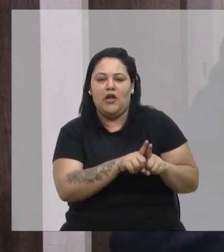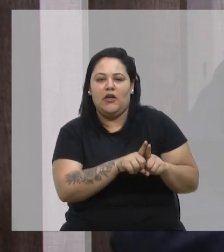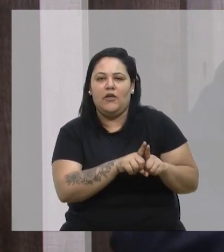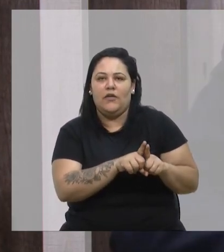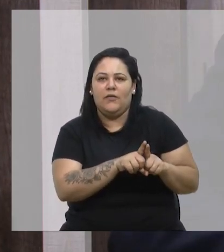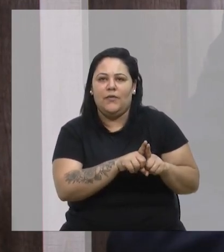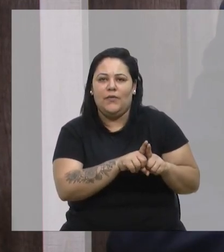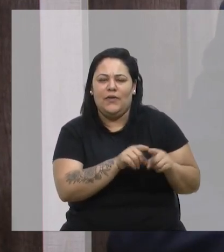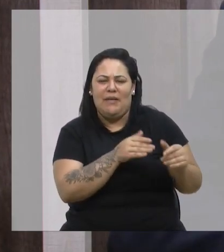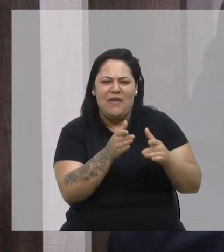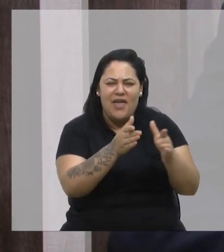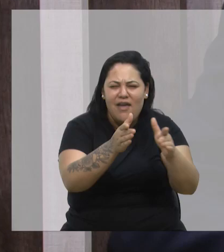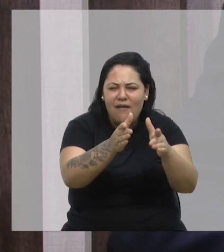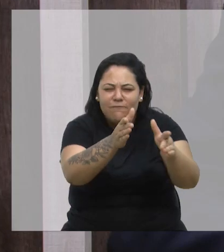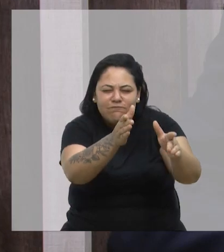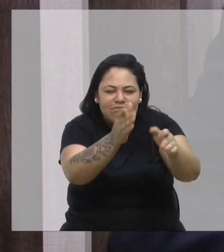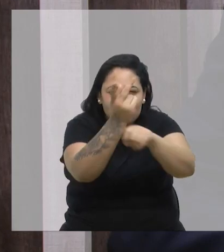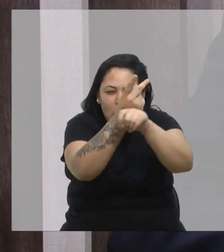grosseira de